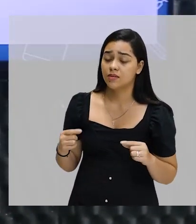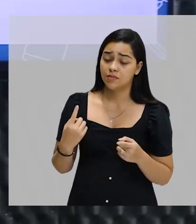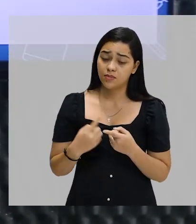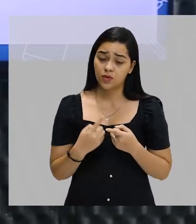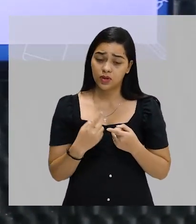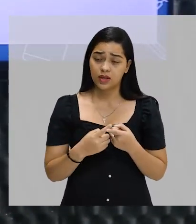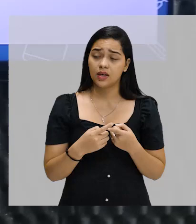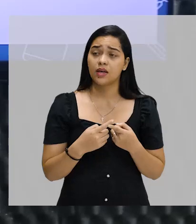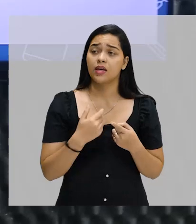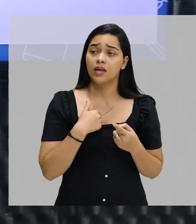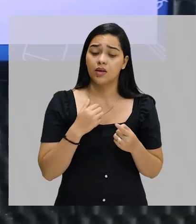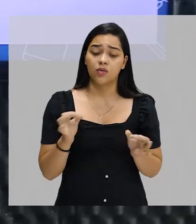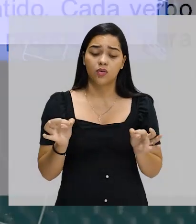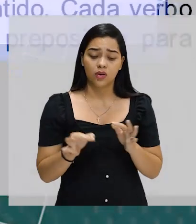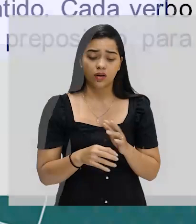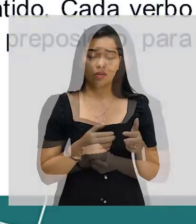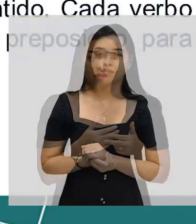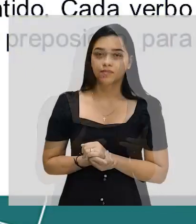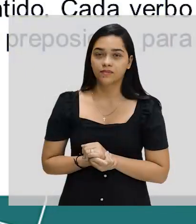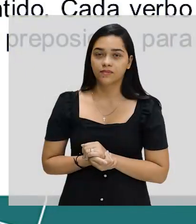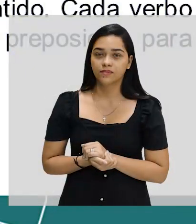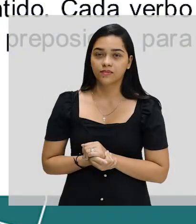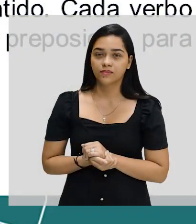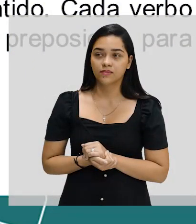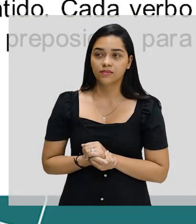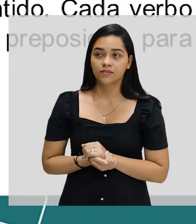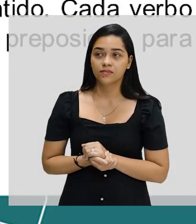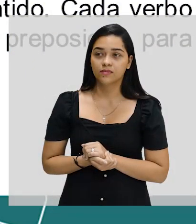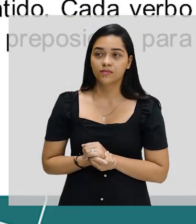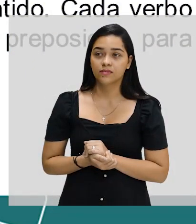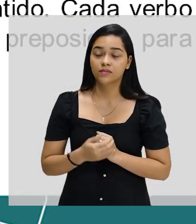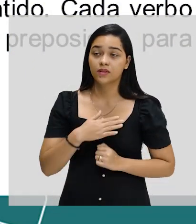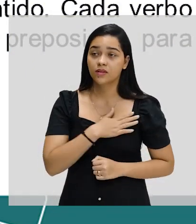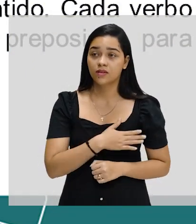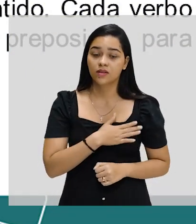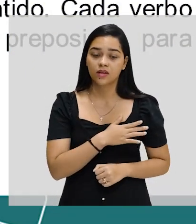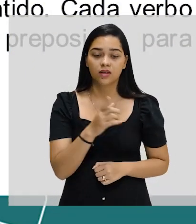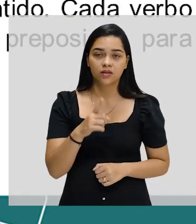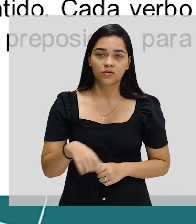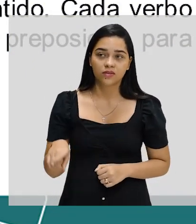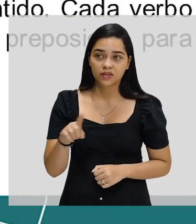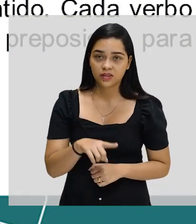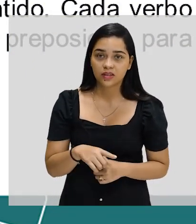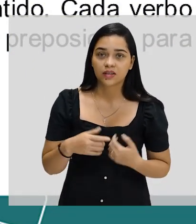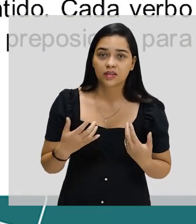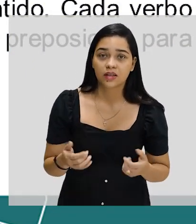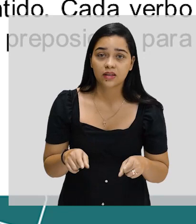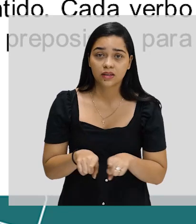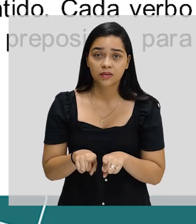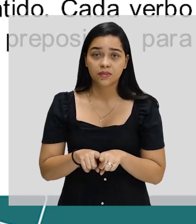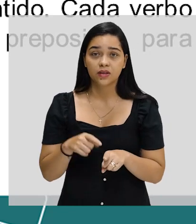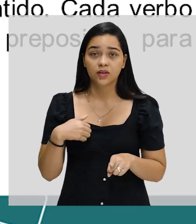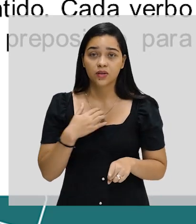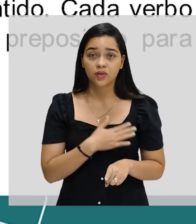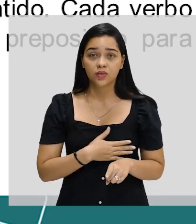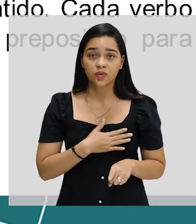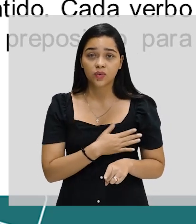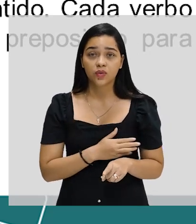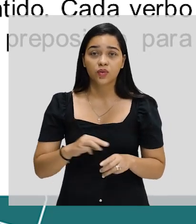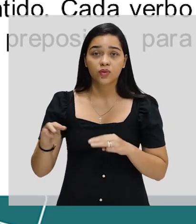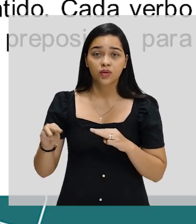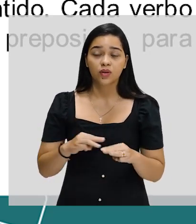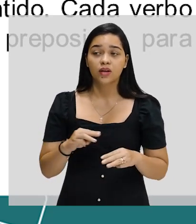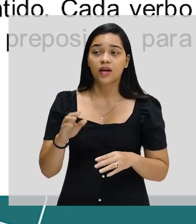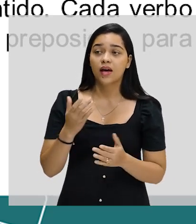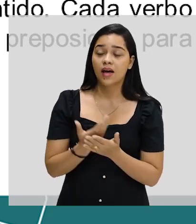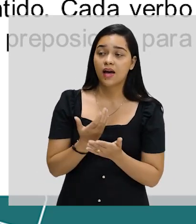estou concluir determinado percurso. Gostar, né? Eu gosto de vocês, chuchus. Eu gosto de ministrar aulas de